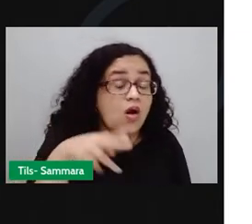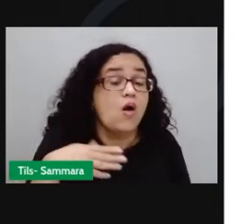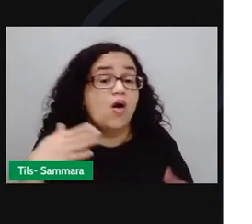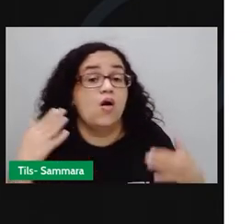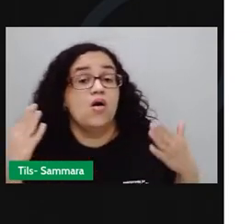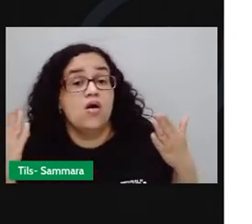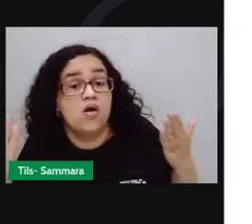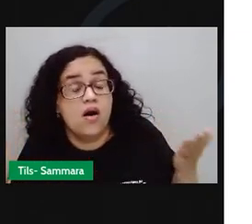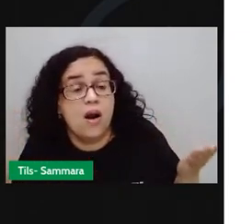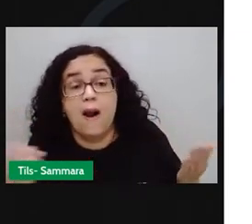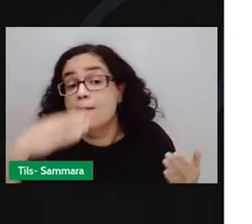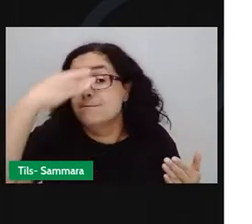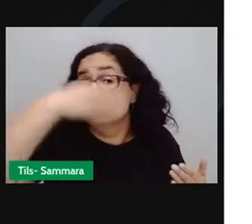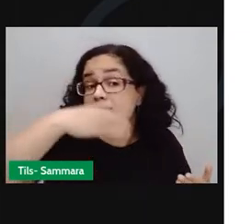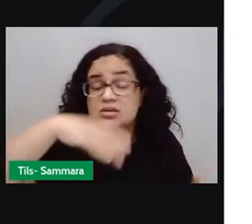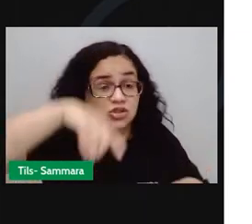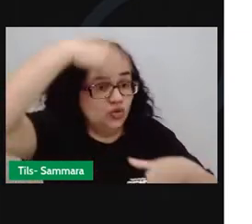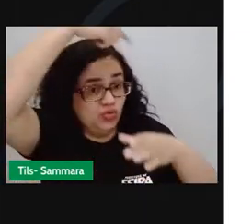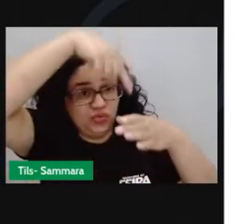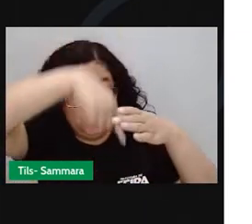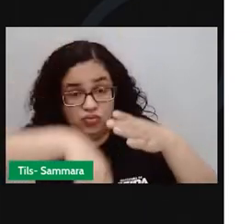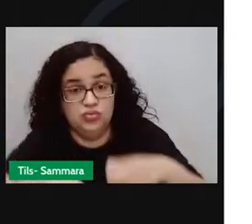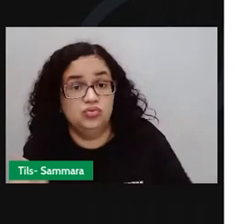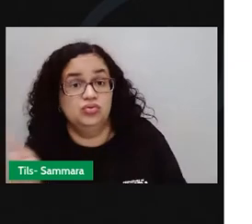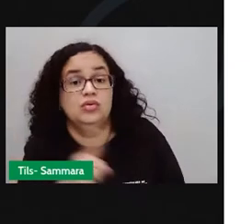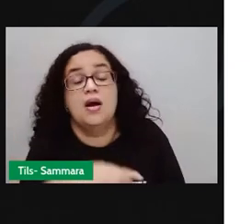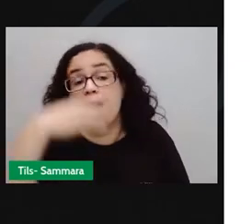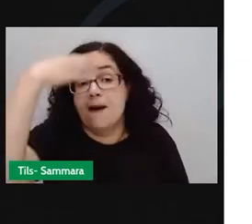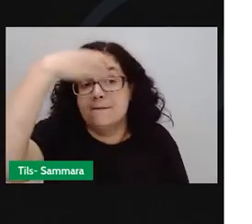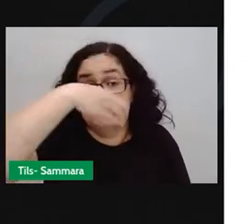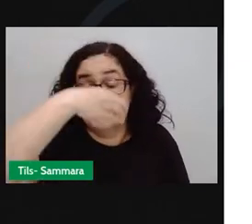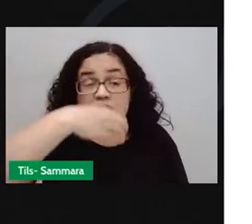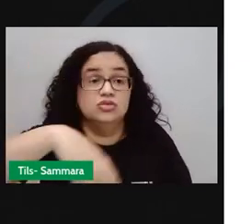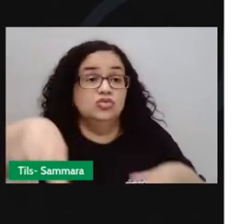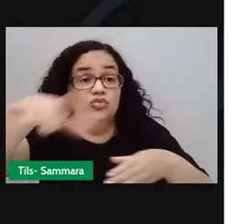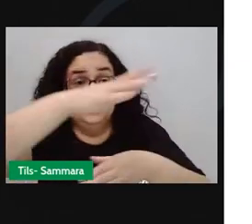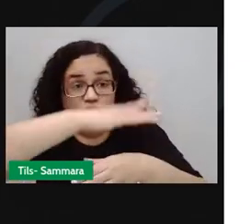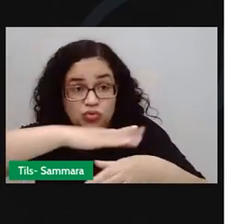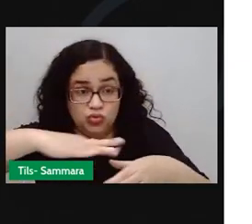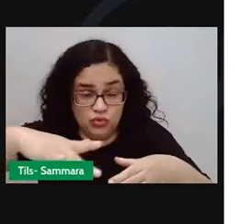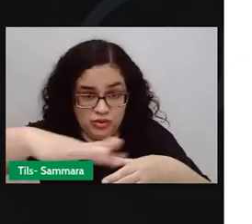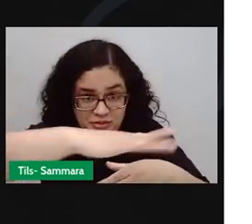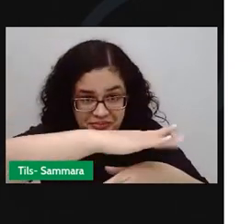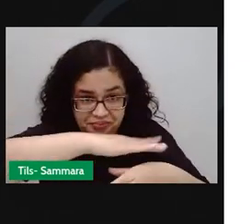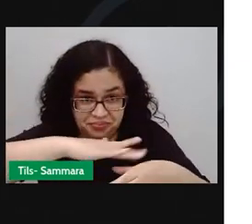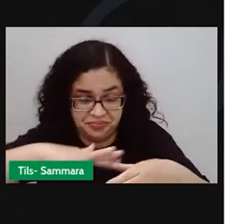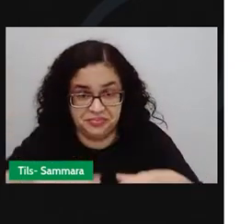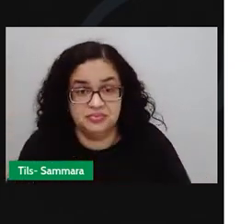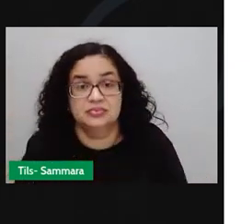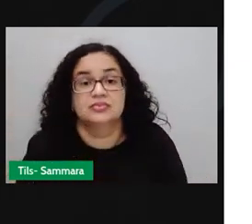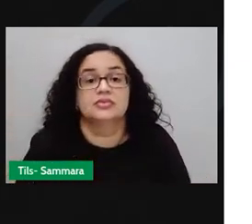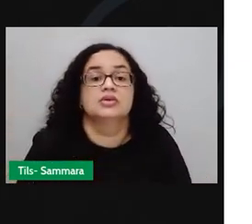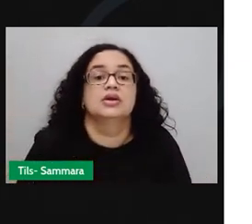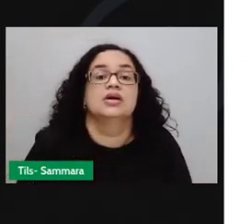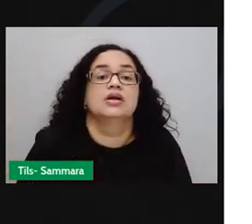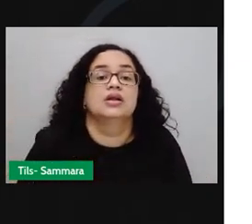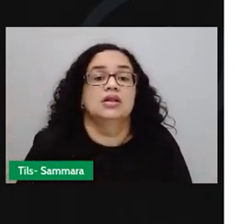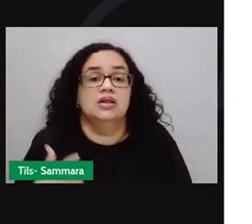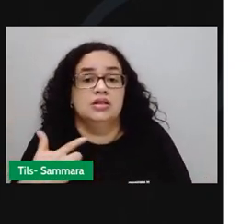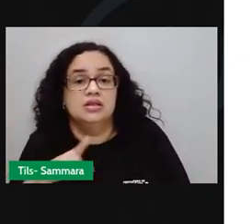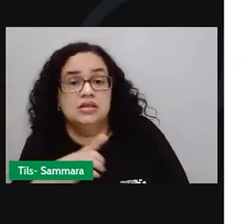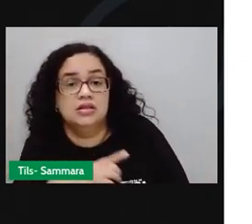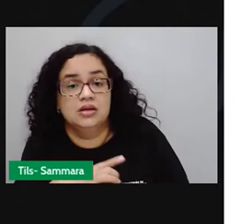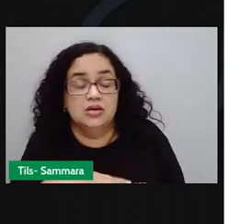Ora, turma, a maçã não afundou, não é? A maçã está flutuando. Embora uma parte dela esteja